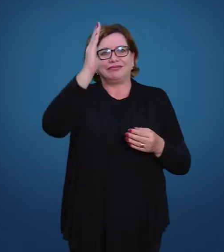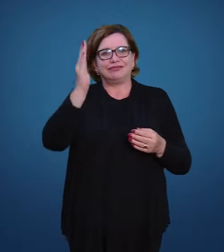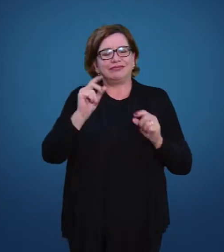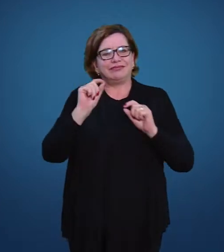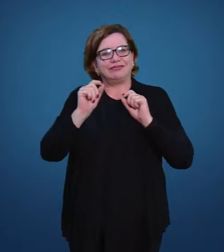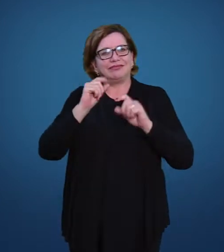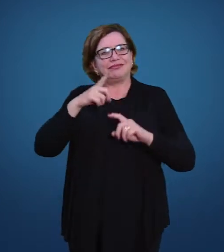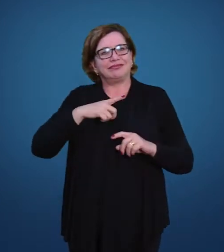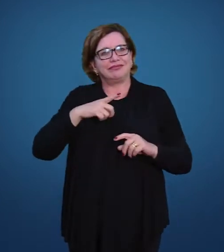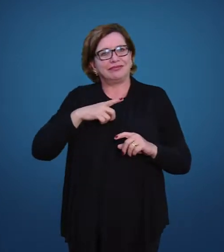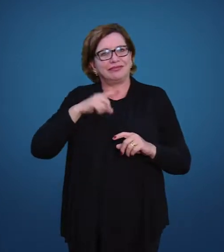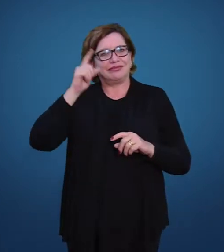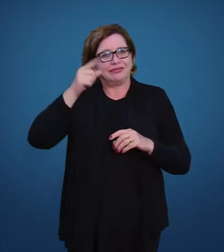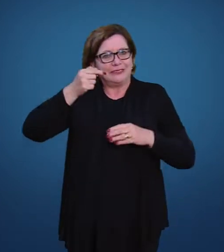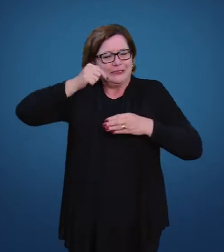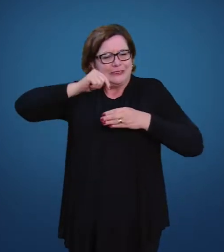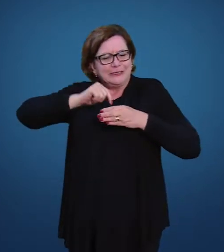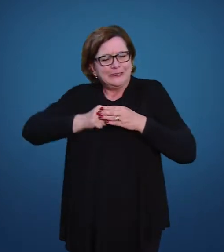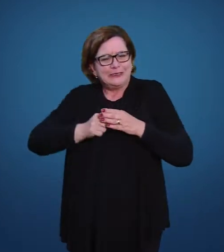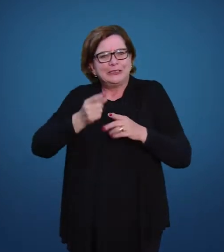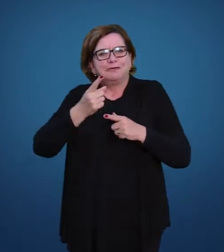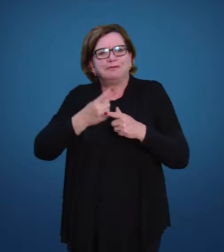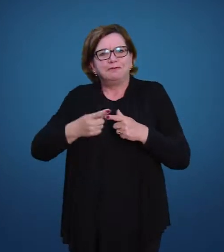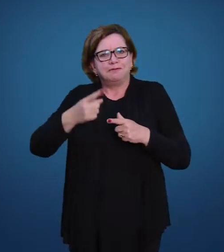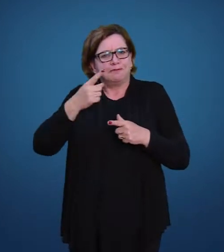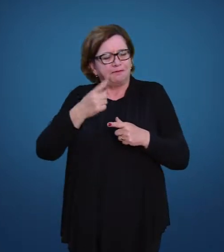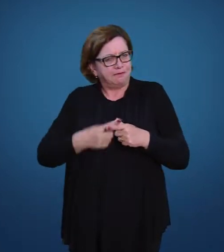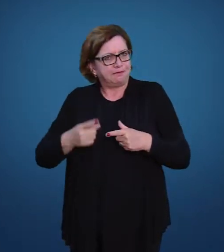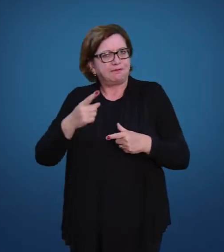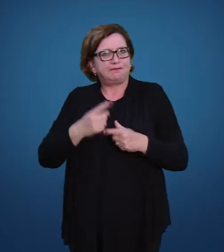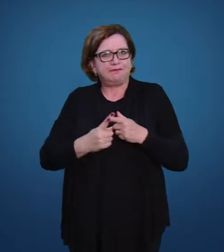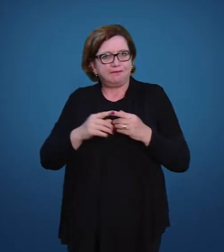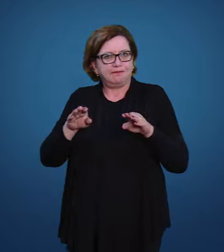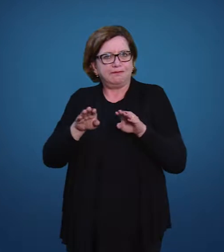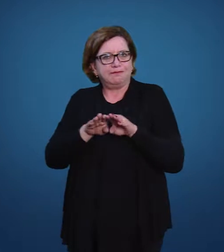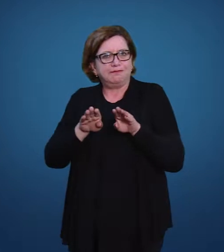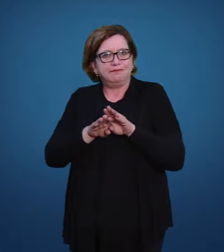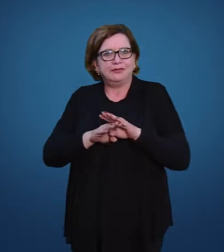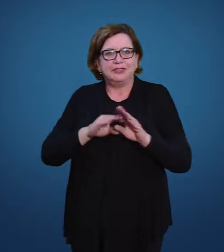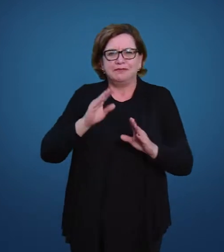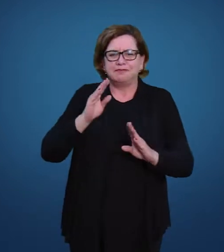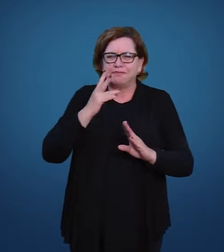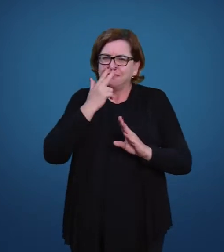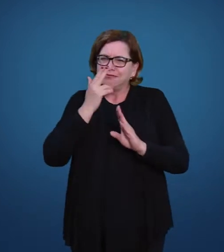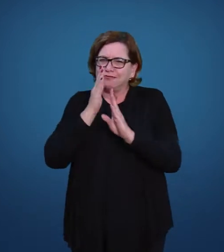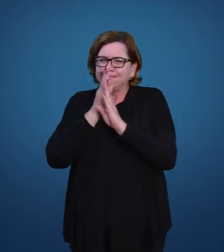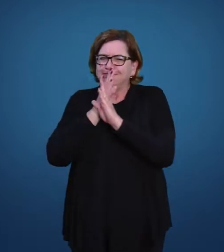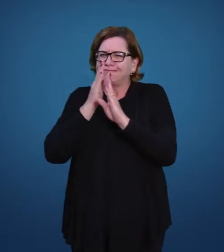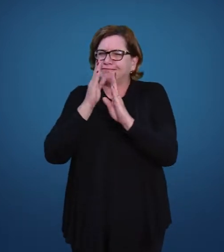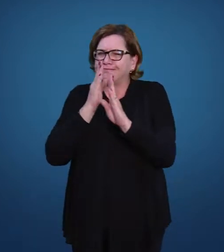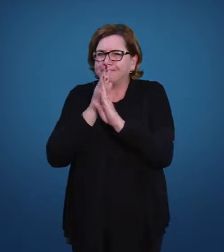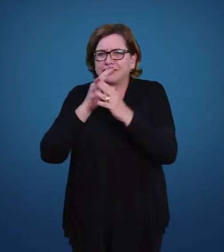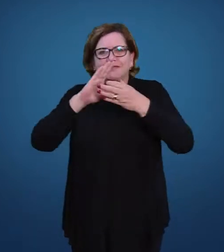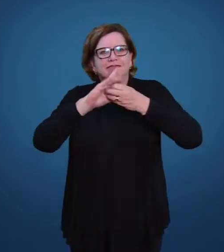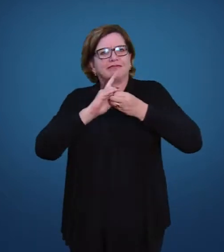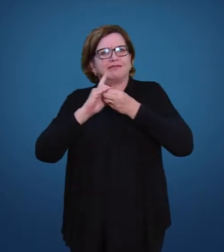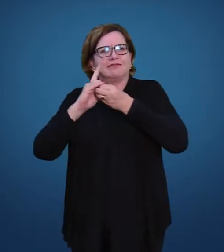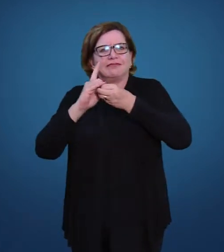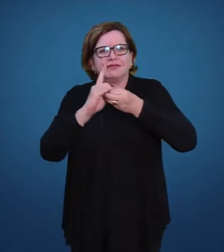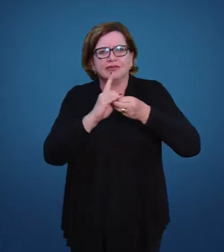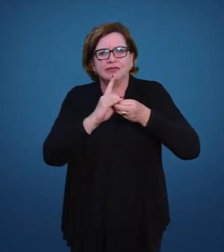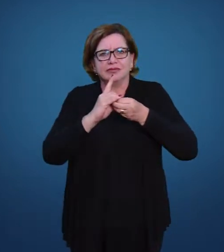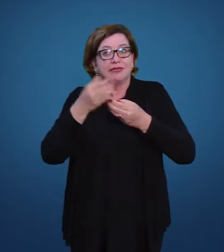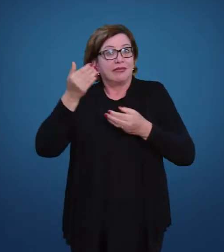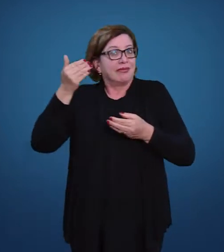nós vemos é uma profunda crise e um processo de extrema desconfiança na democracia, um processo que nós